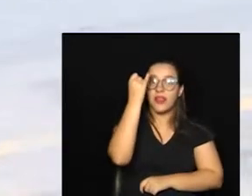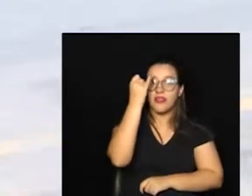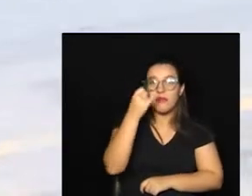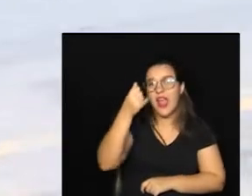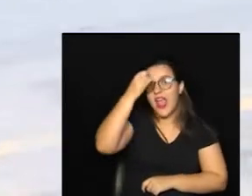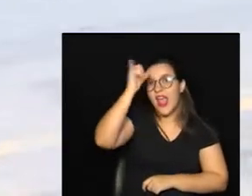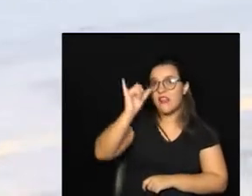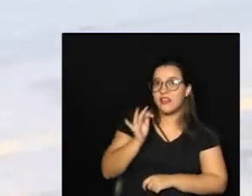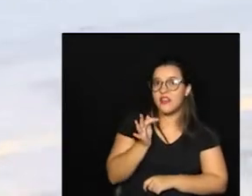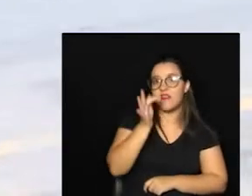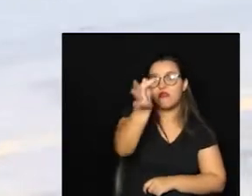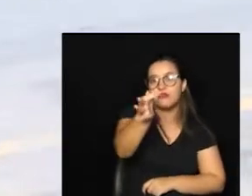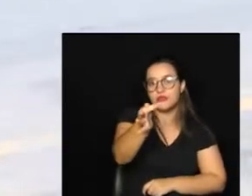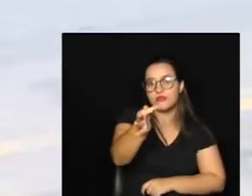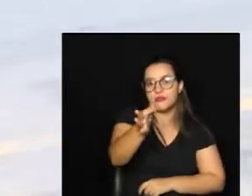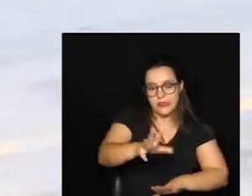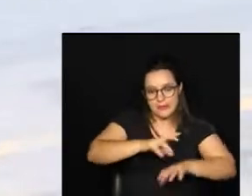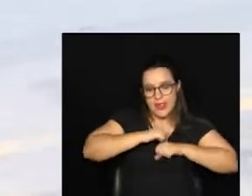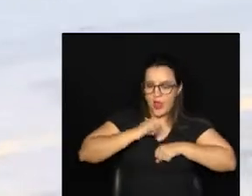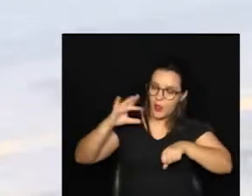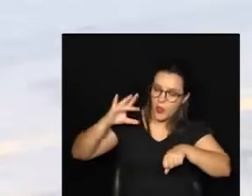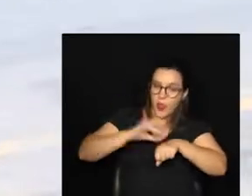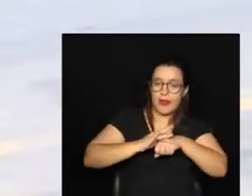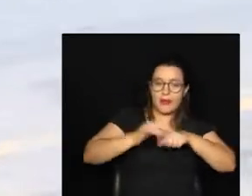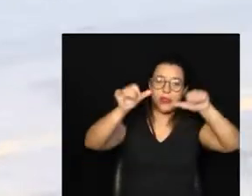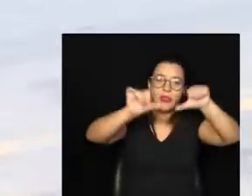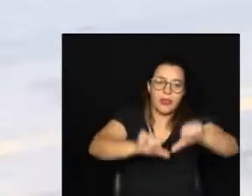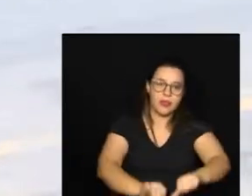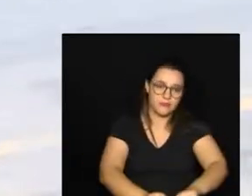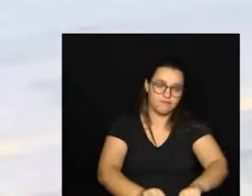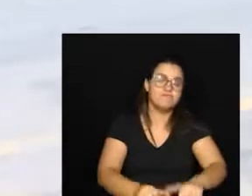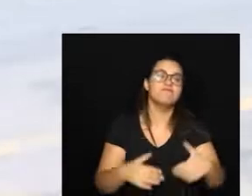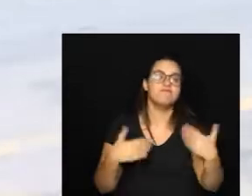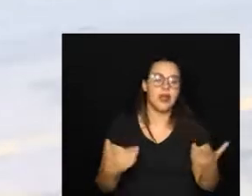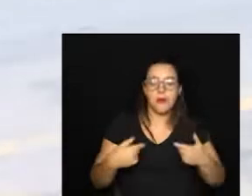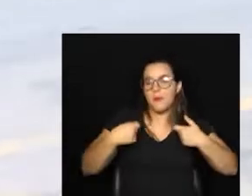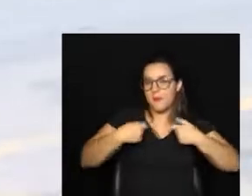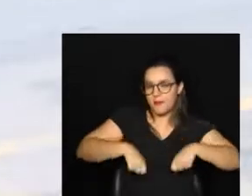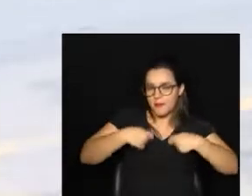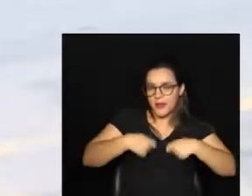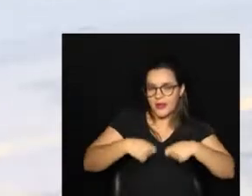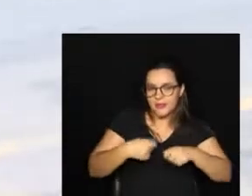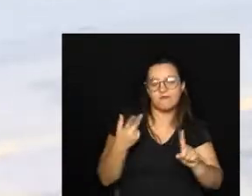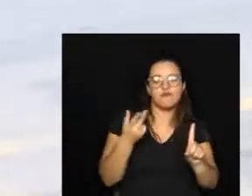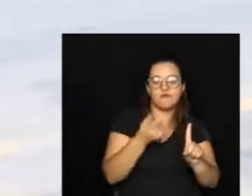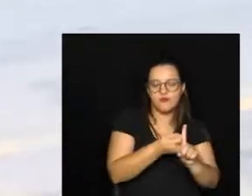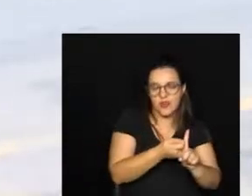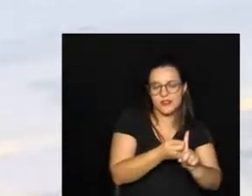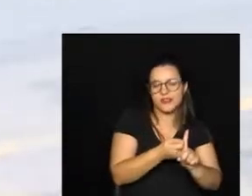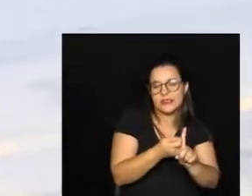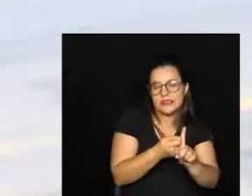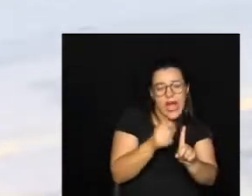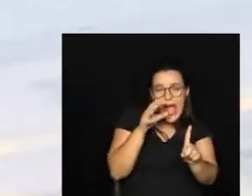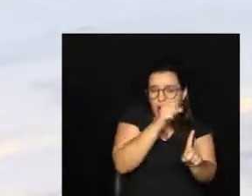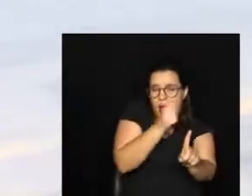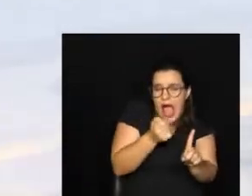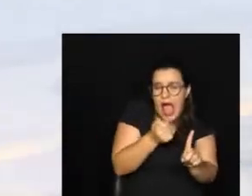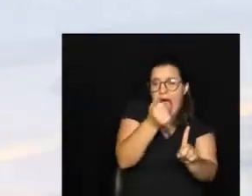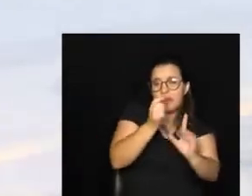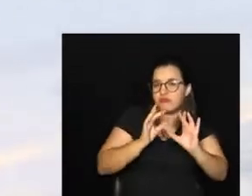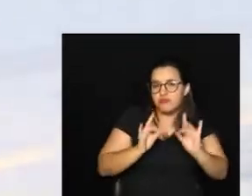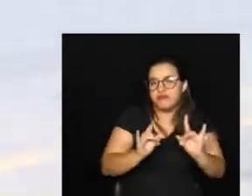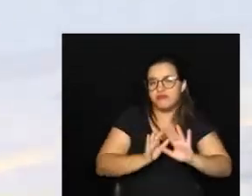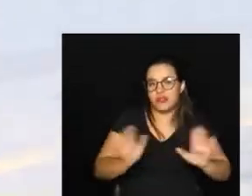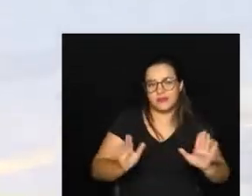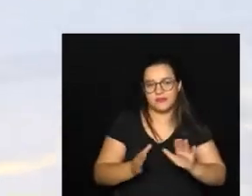de doenças piores, né? Então, é necessário tomar a injeçãozinha mesmo. Agora,